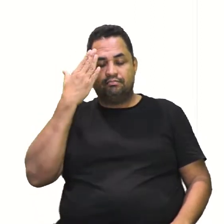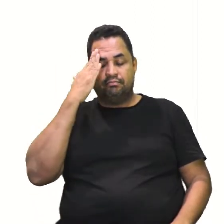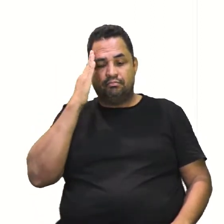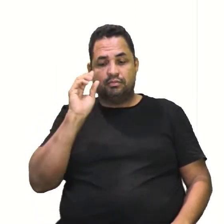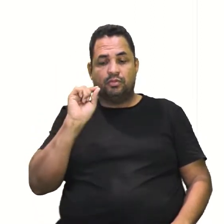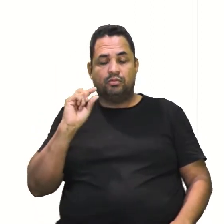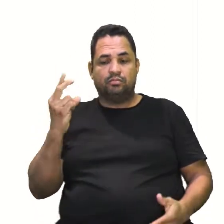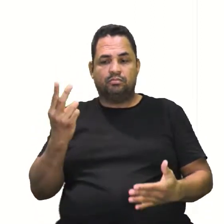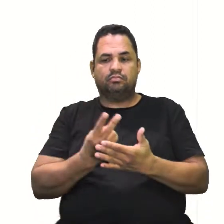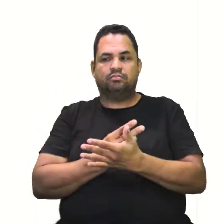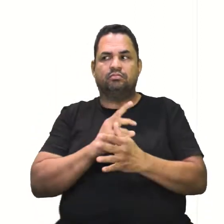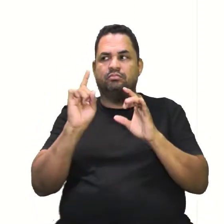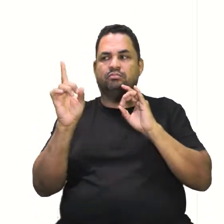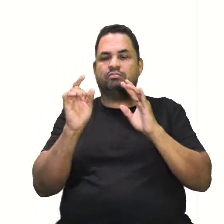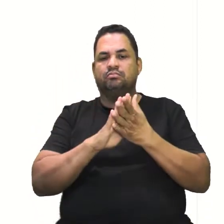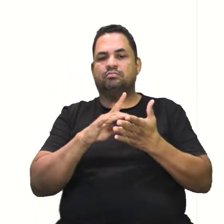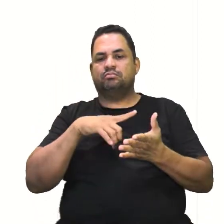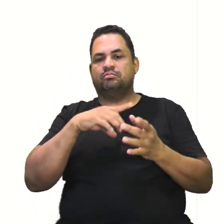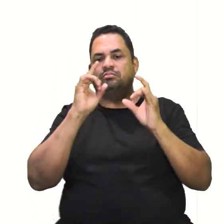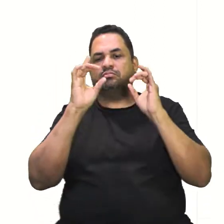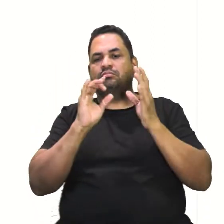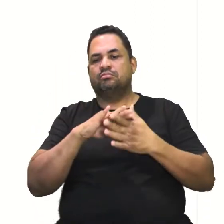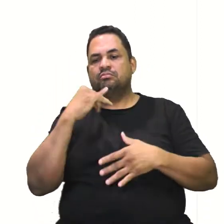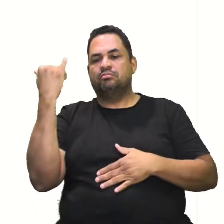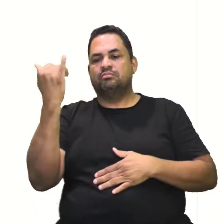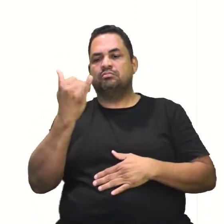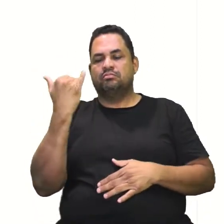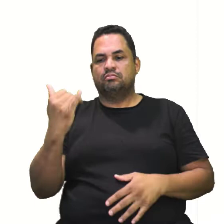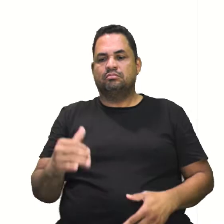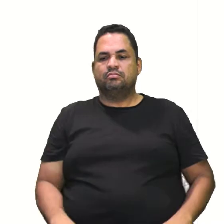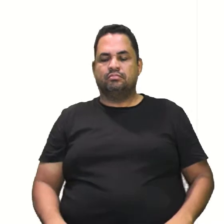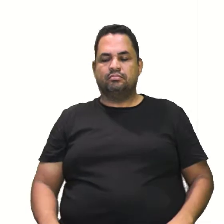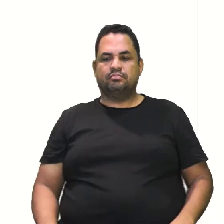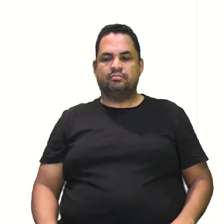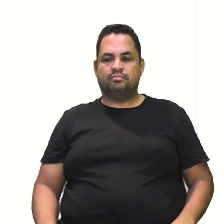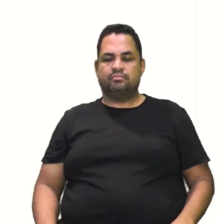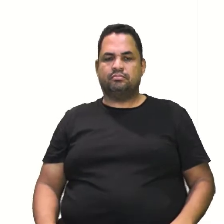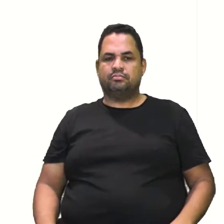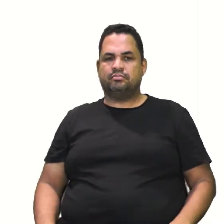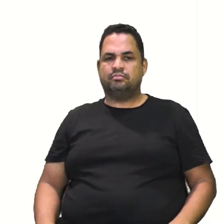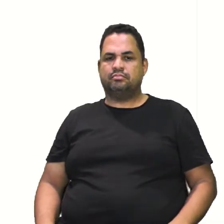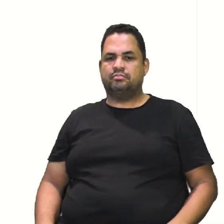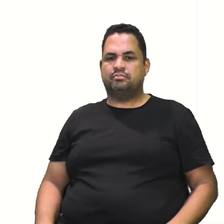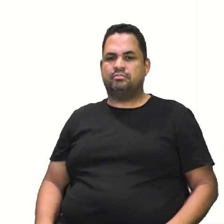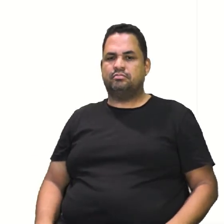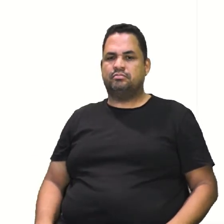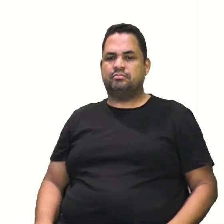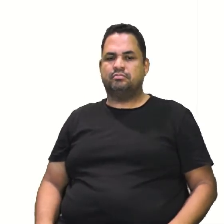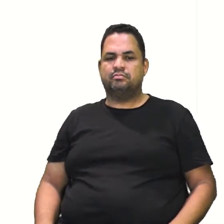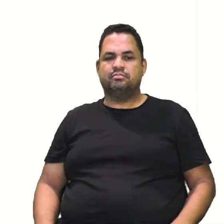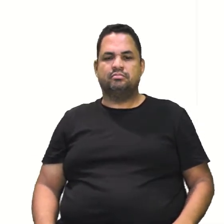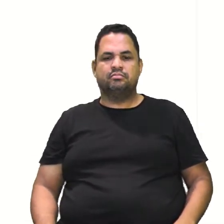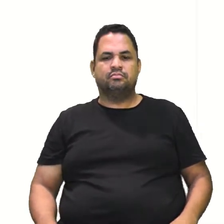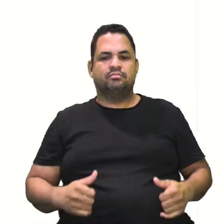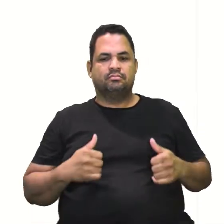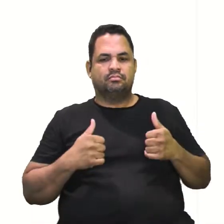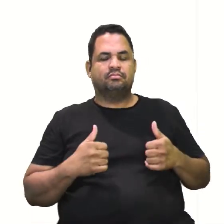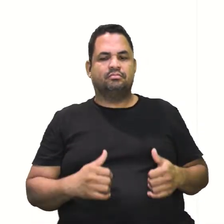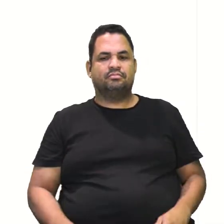que está acontecendo, porque cada um tem um detalhe importante, né? Então... Olha aí,